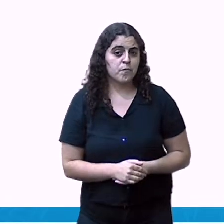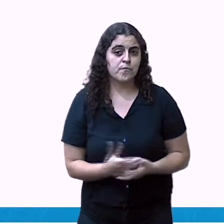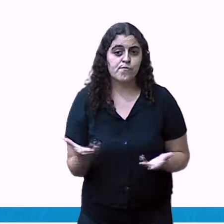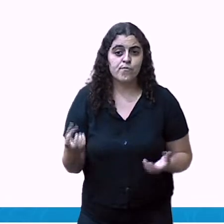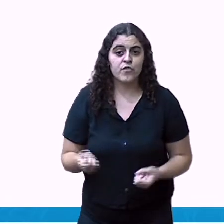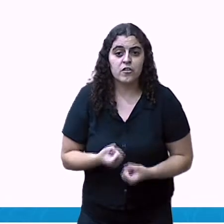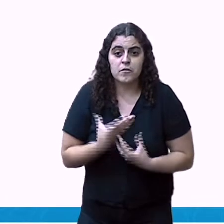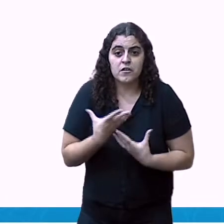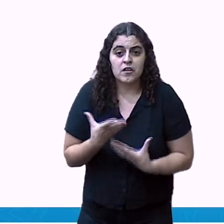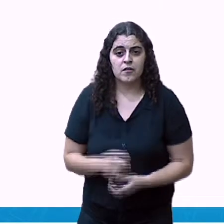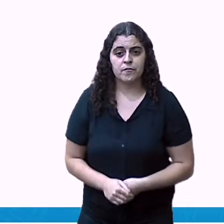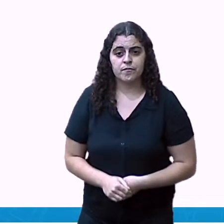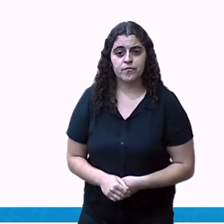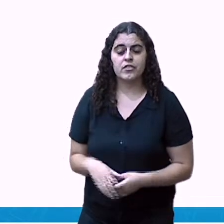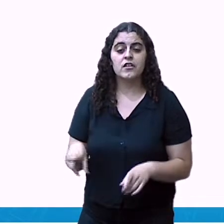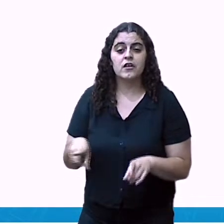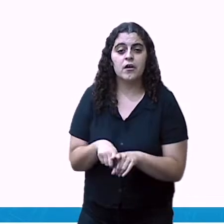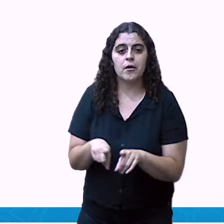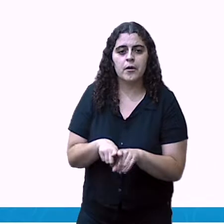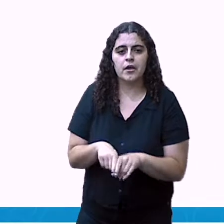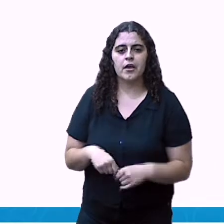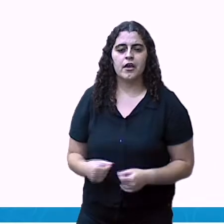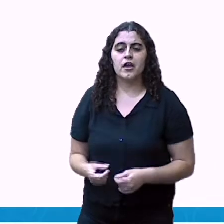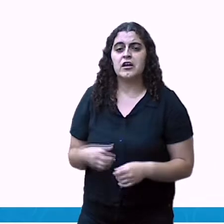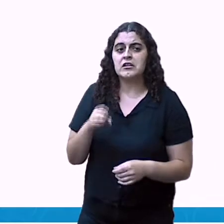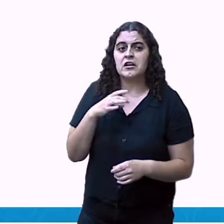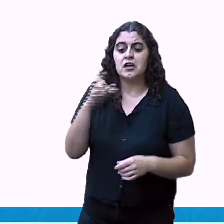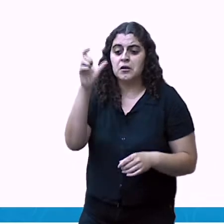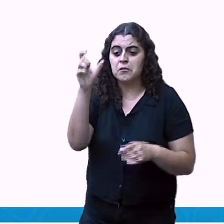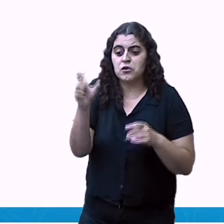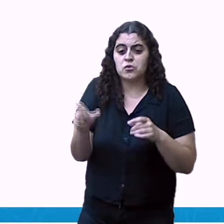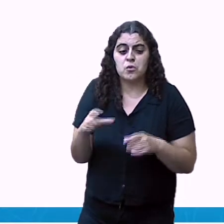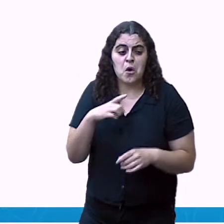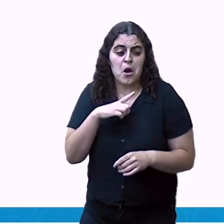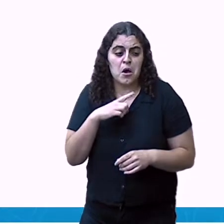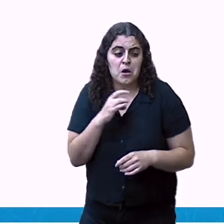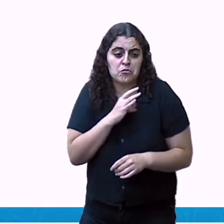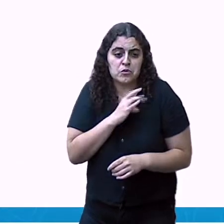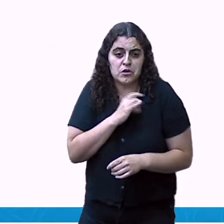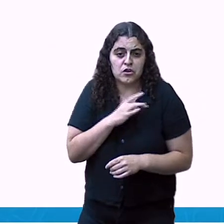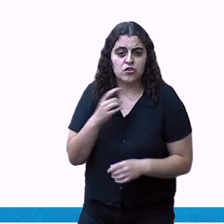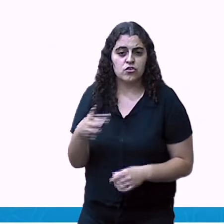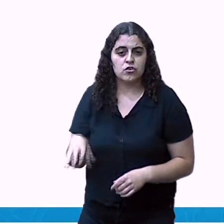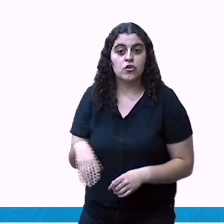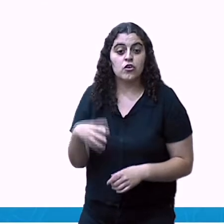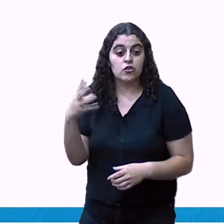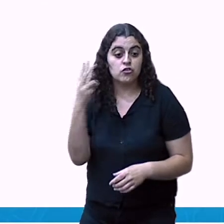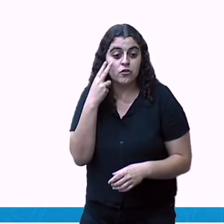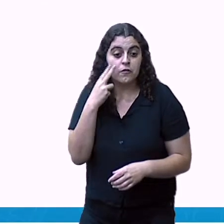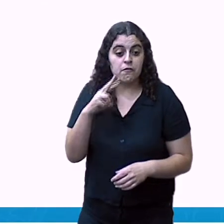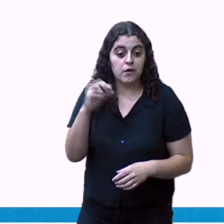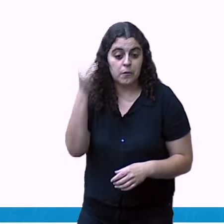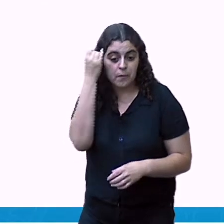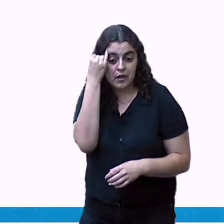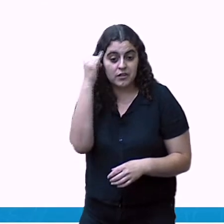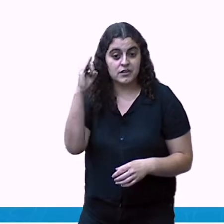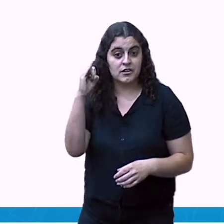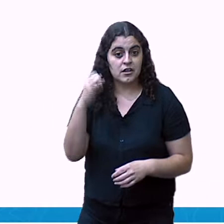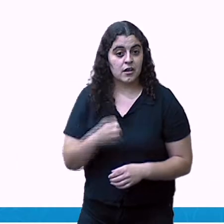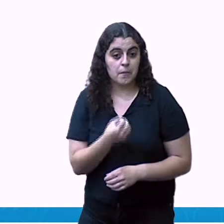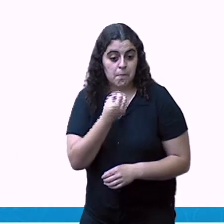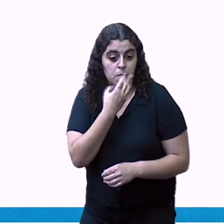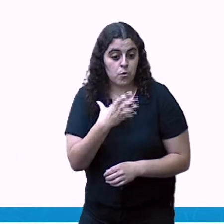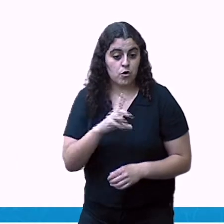Quem é que tem medo de escutar a ideia de uma outra pessoa e ver que essa ideia é uma ideia boa e de